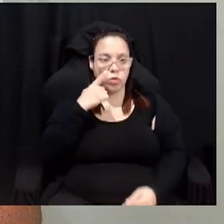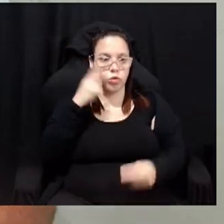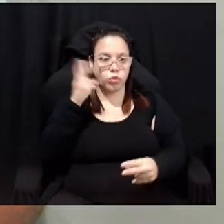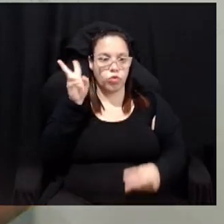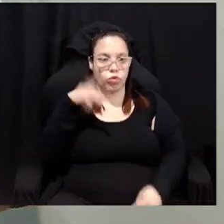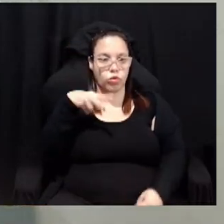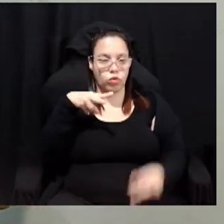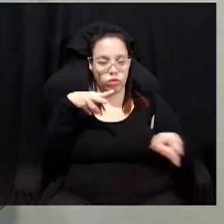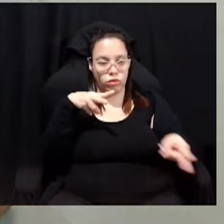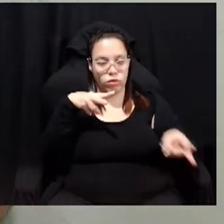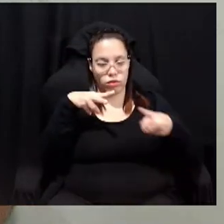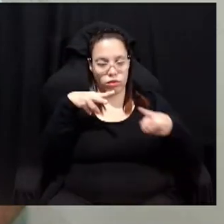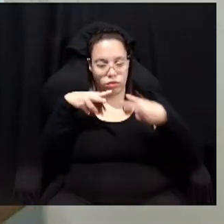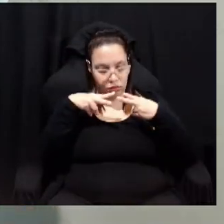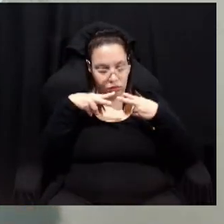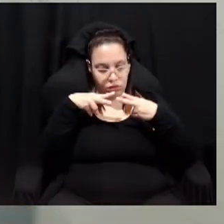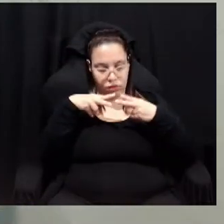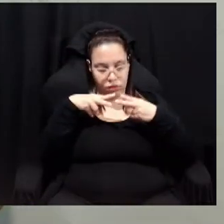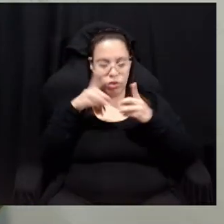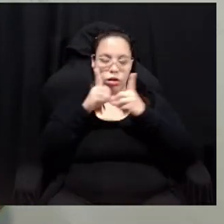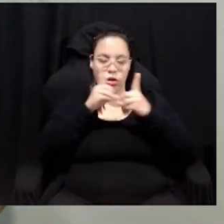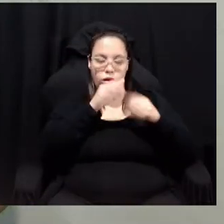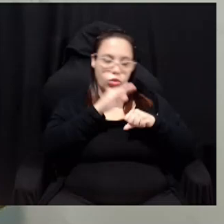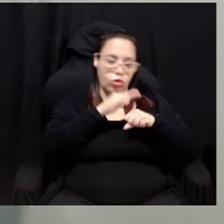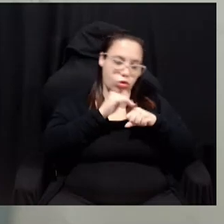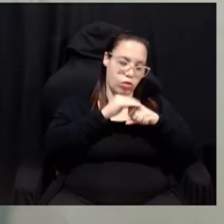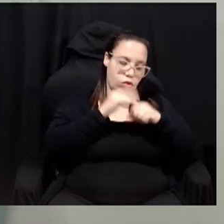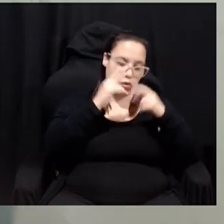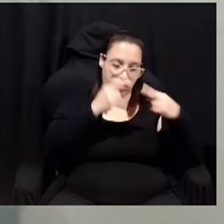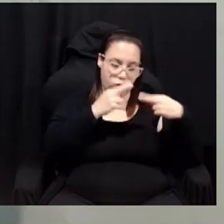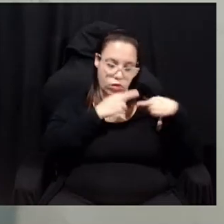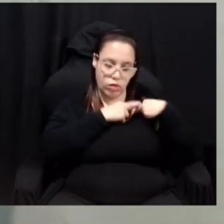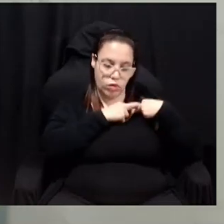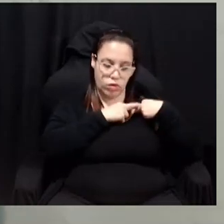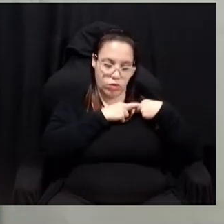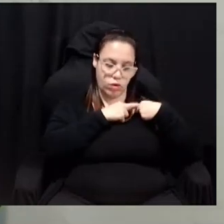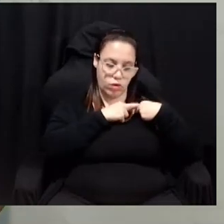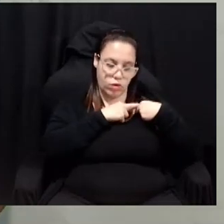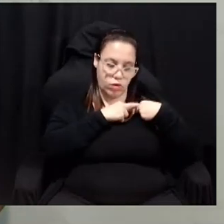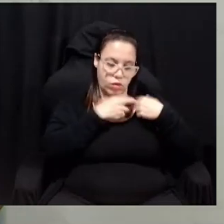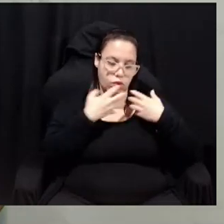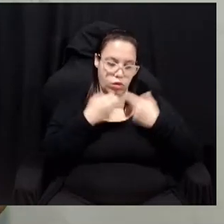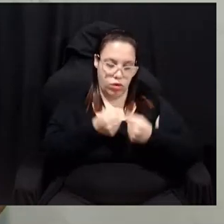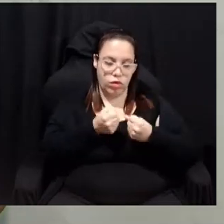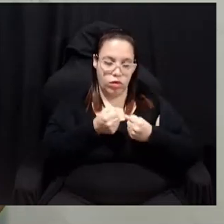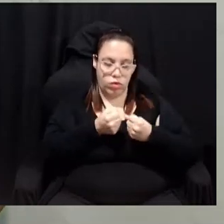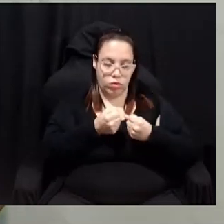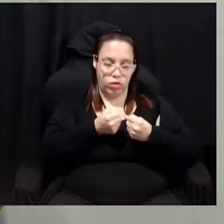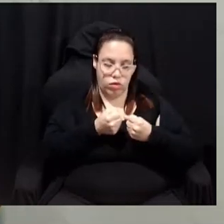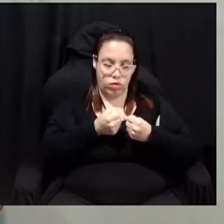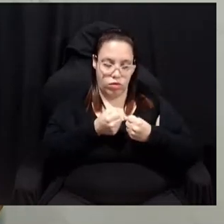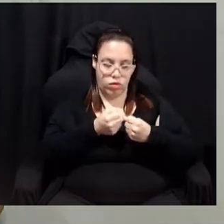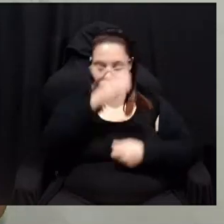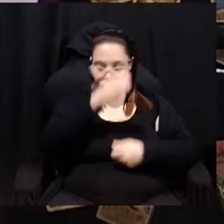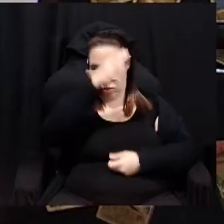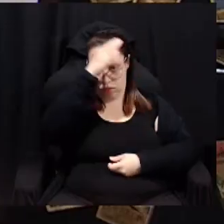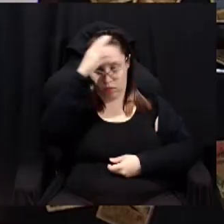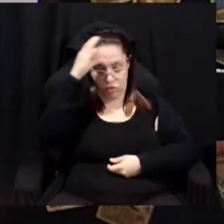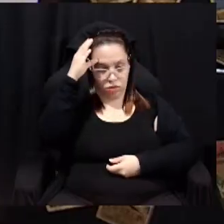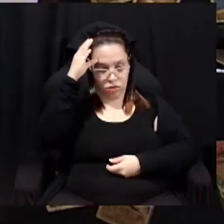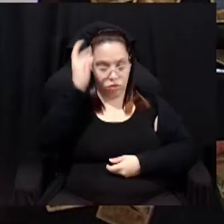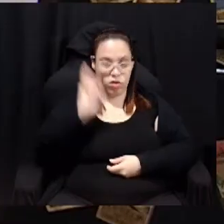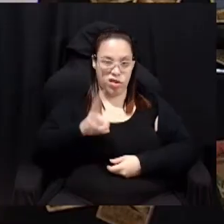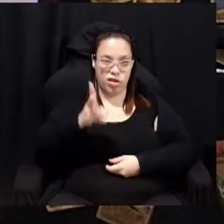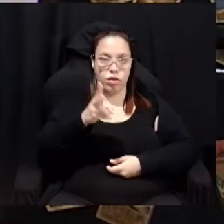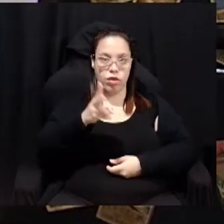seu cliente, atendendo com carinho, com responsabilidade e acolhendo para que ele se torne um cliente recorrente. Que eu vejo